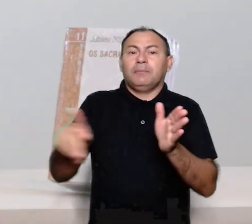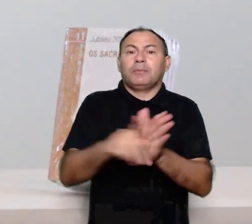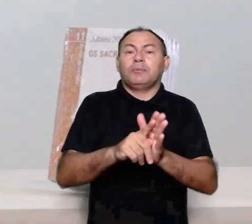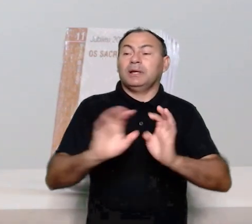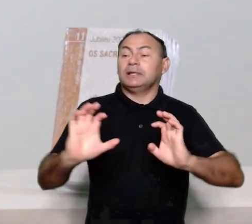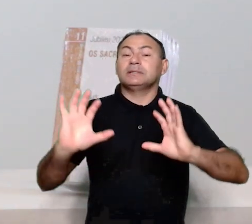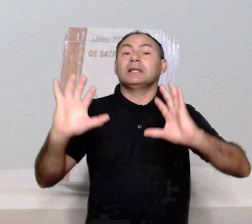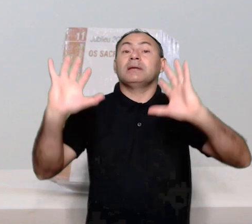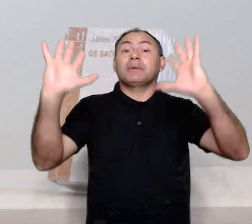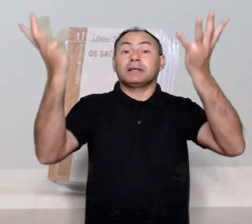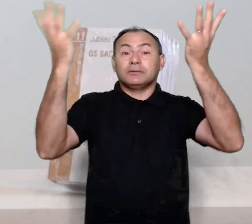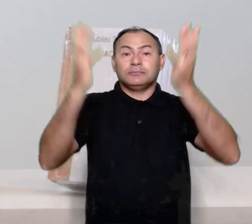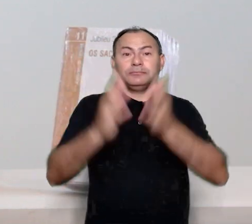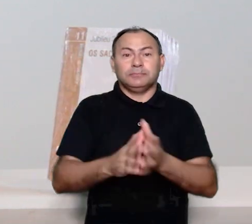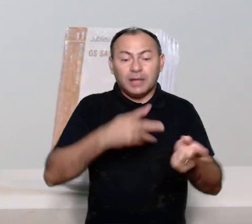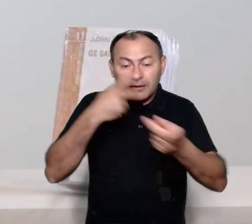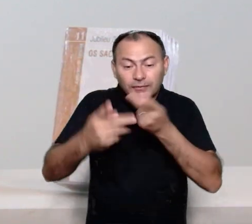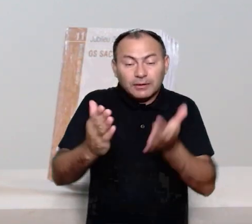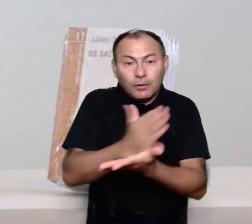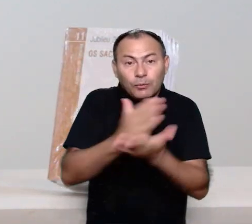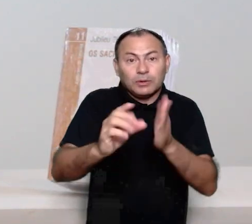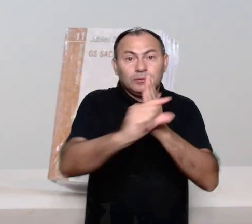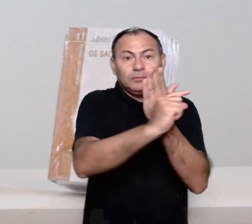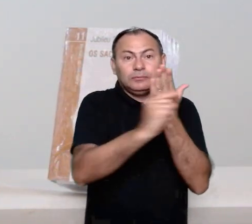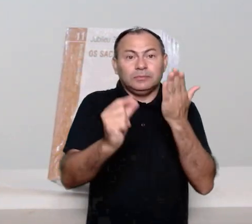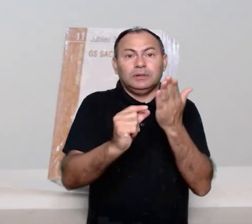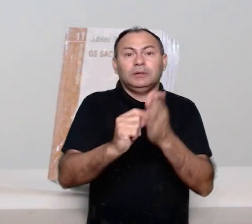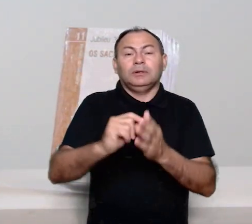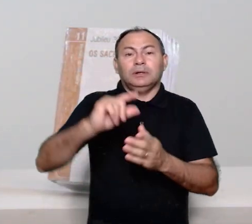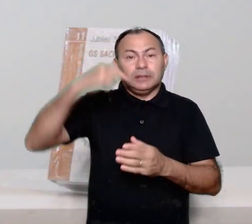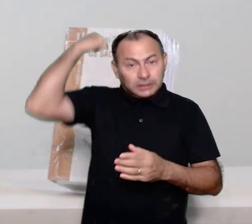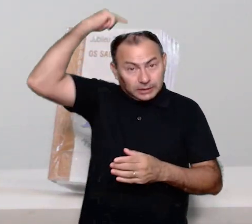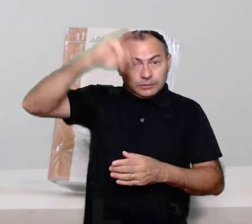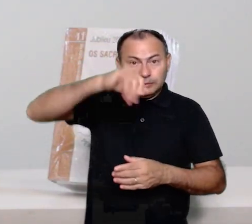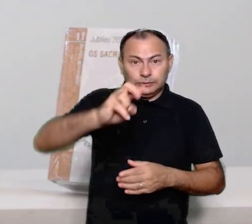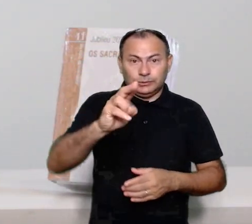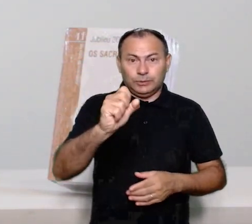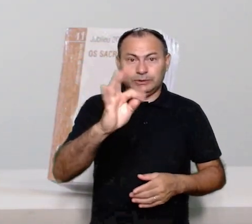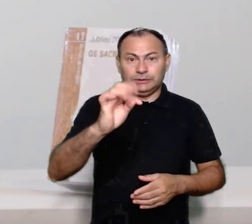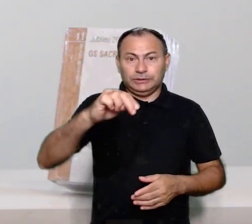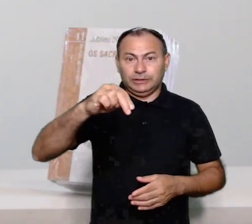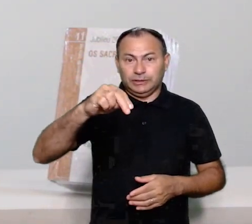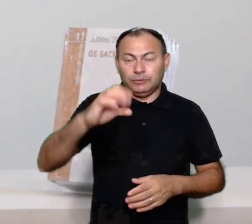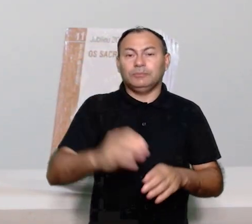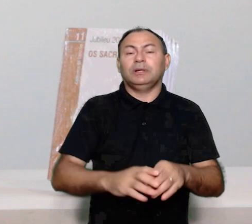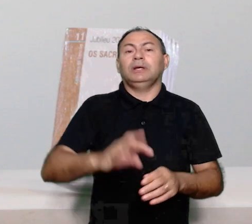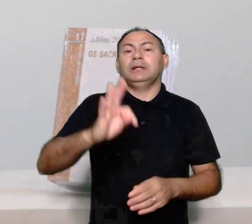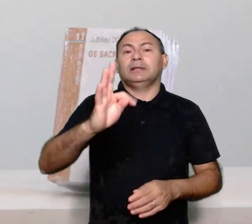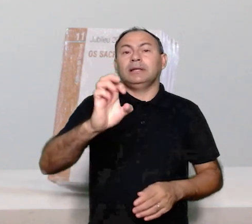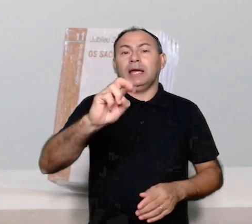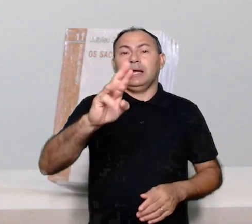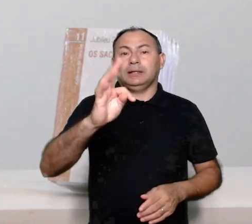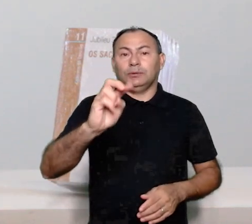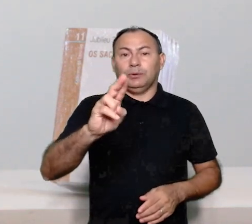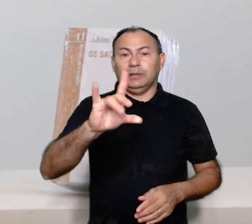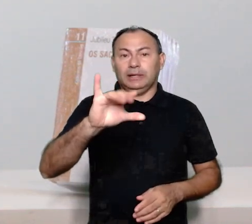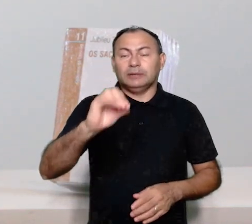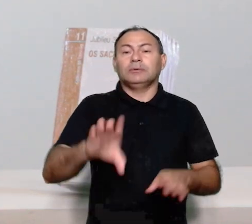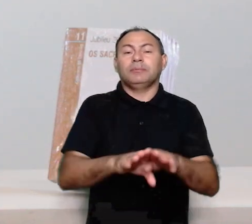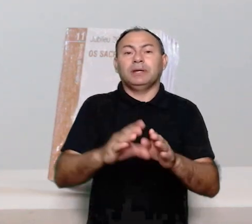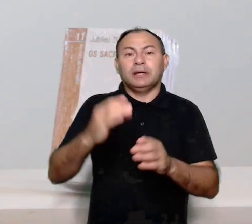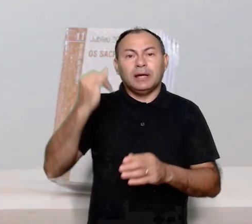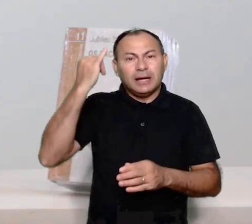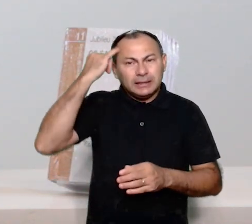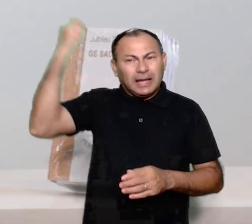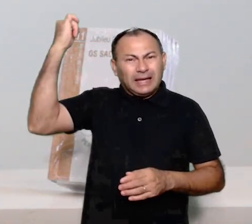própria celebração. E ele cita alguns autores, Justino, Tertuliano, mas desenvolve sobretudo a